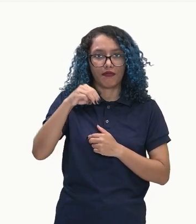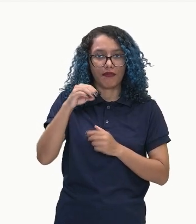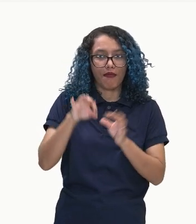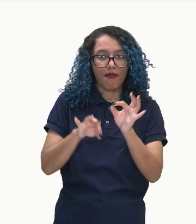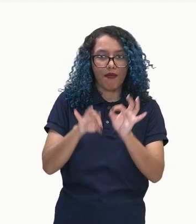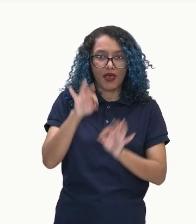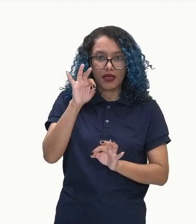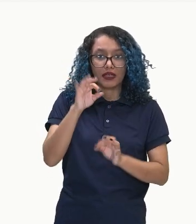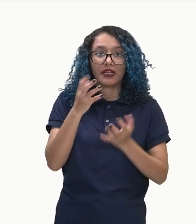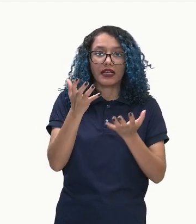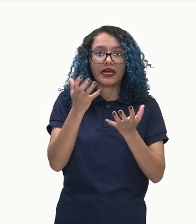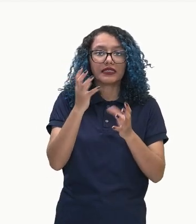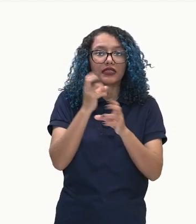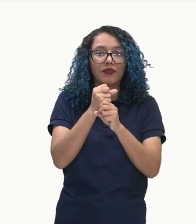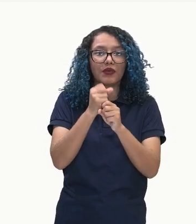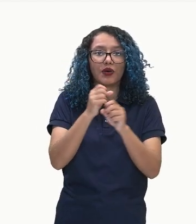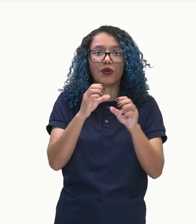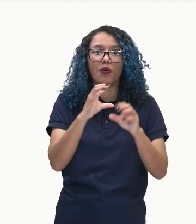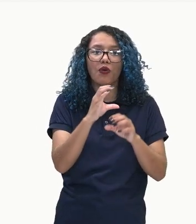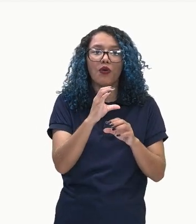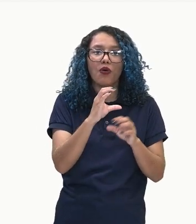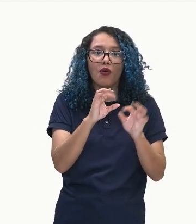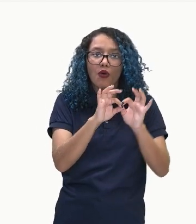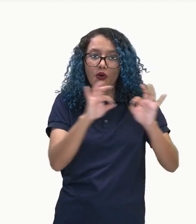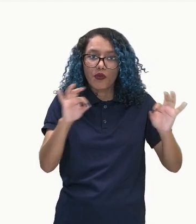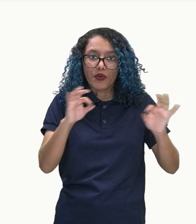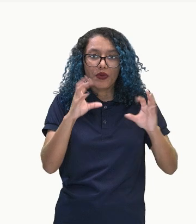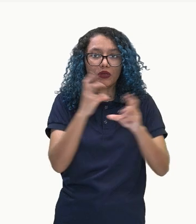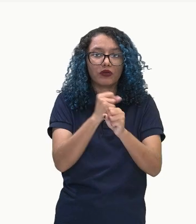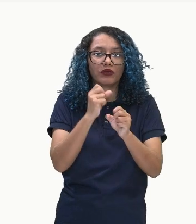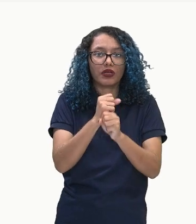comprimento total da pista para calcular a quantidade de materiais